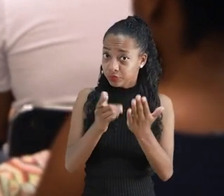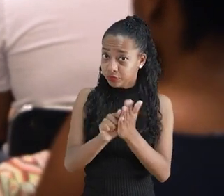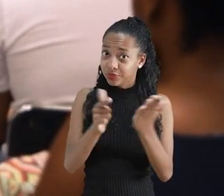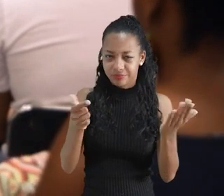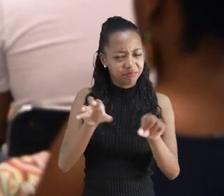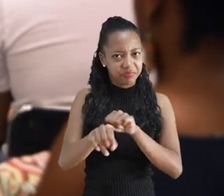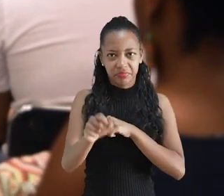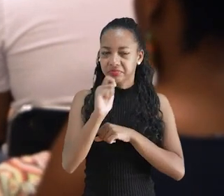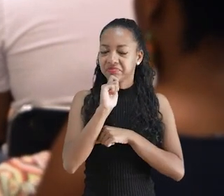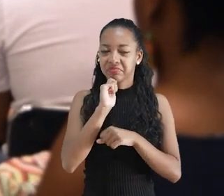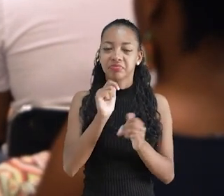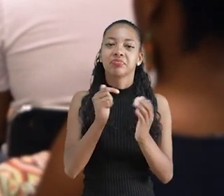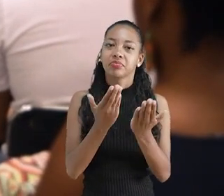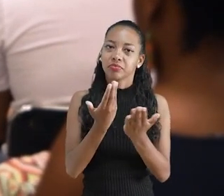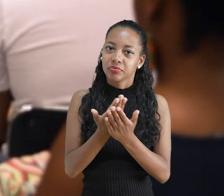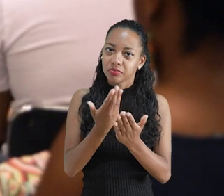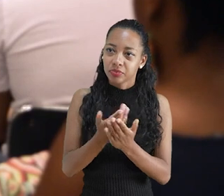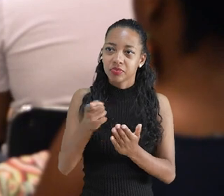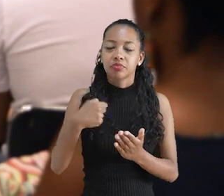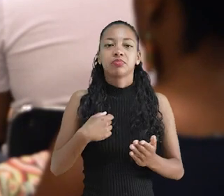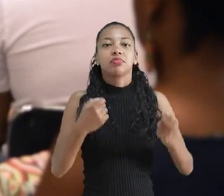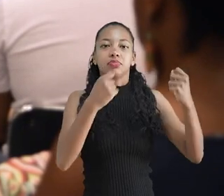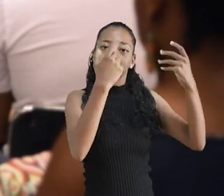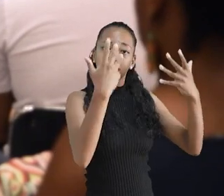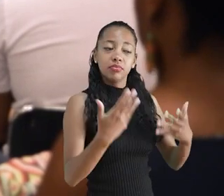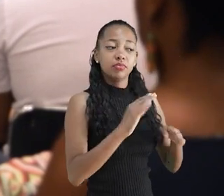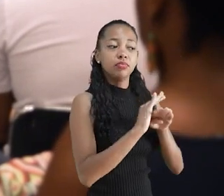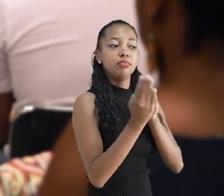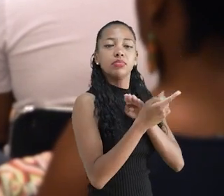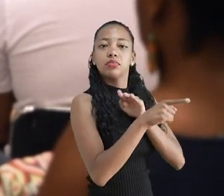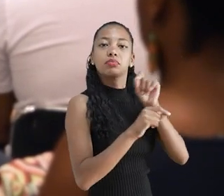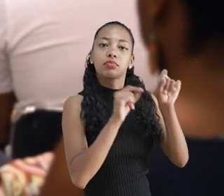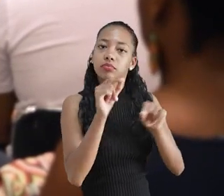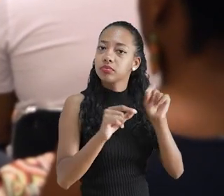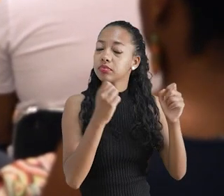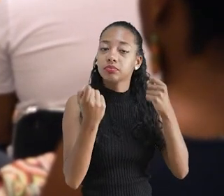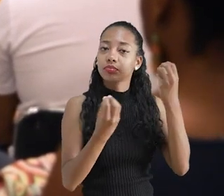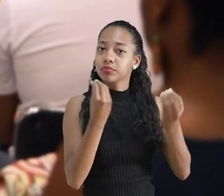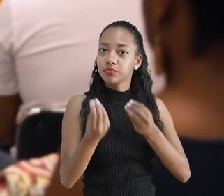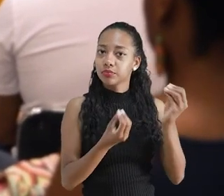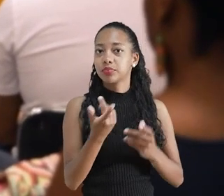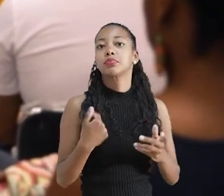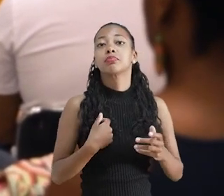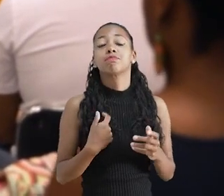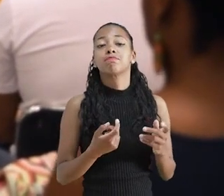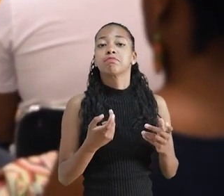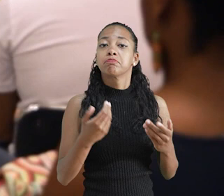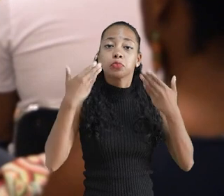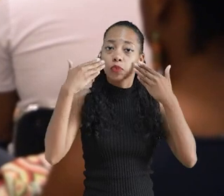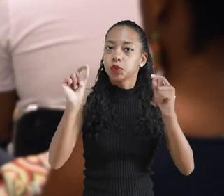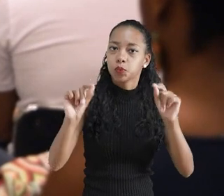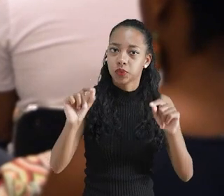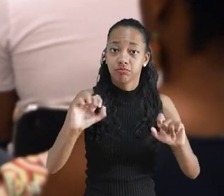gente então a gente conseguiu também entrar na academia né a gente também conseguiu influenciar a academia novos eh comunicadores novos jornalistas